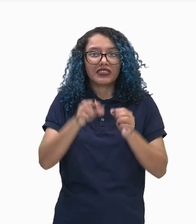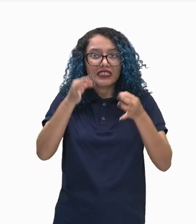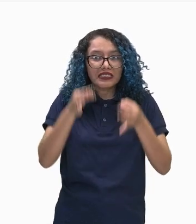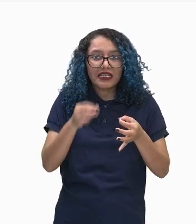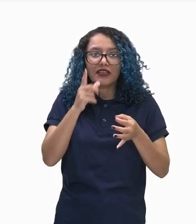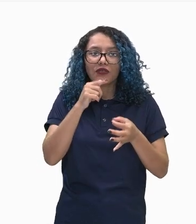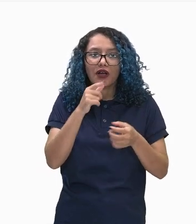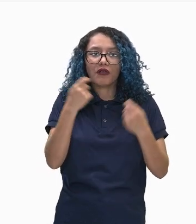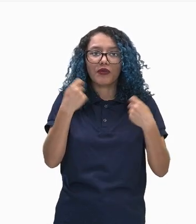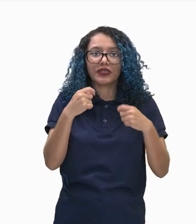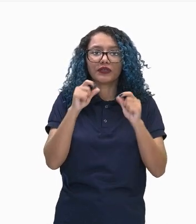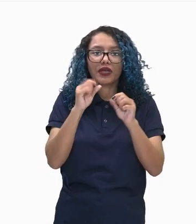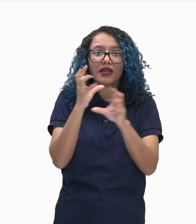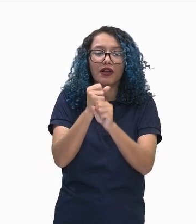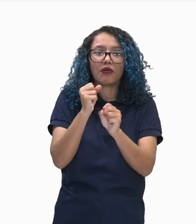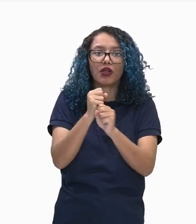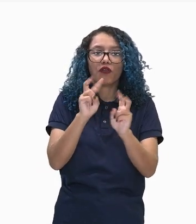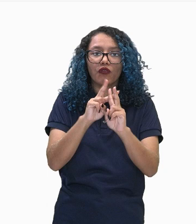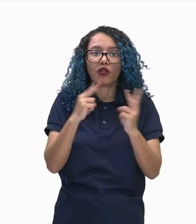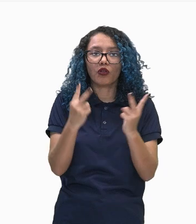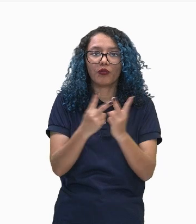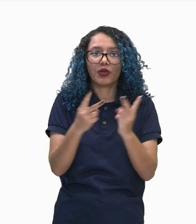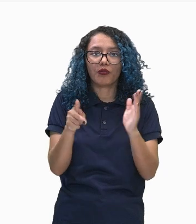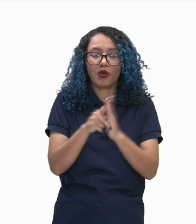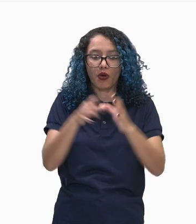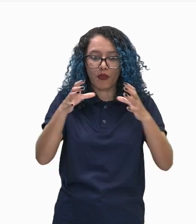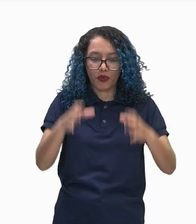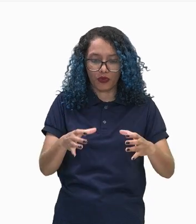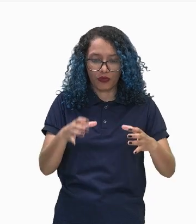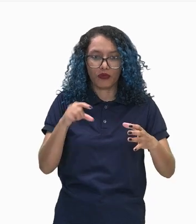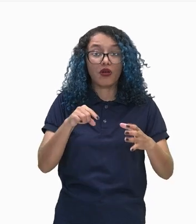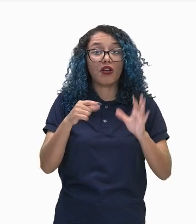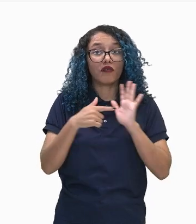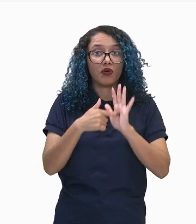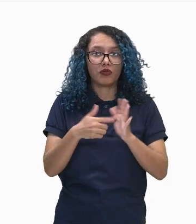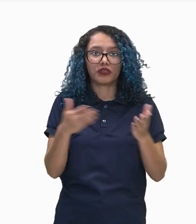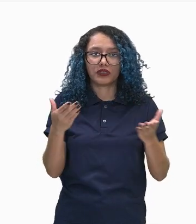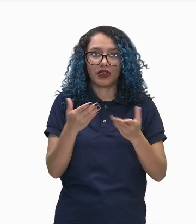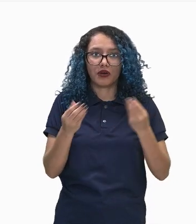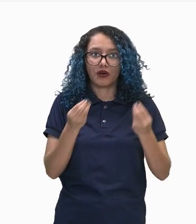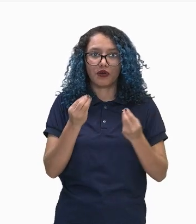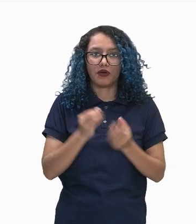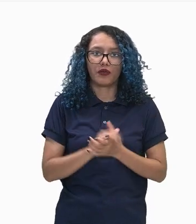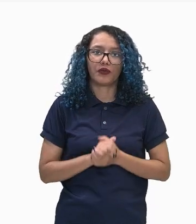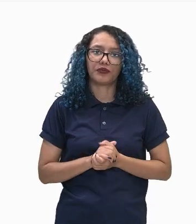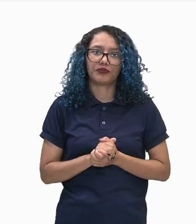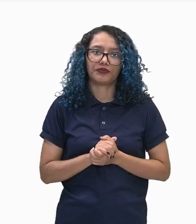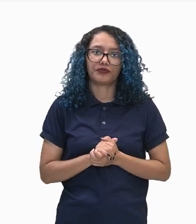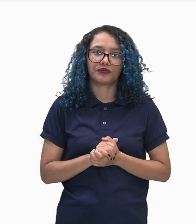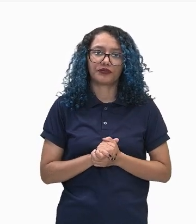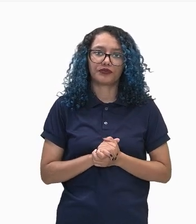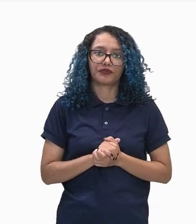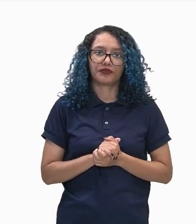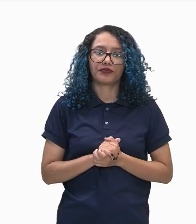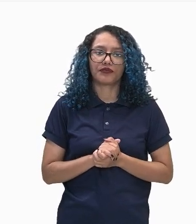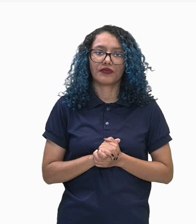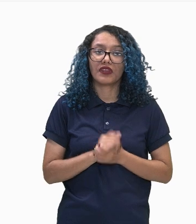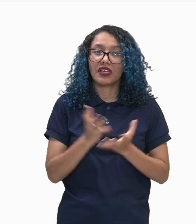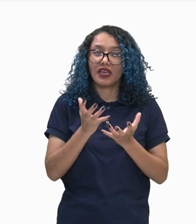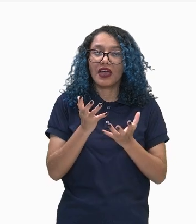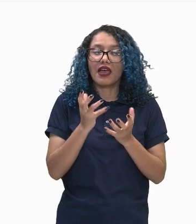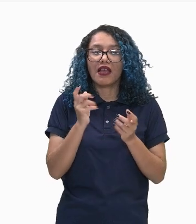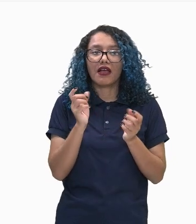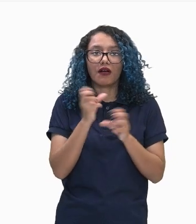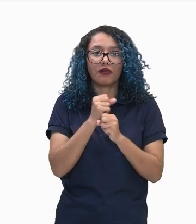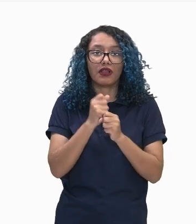litro. Bom, mas como é que é essa cisterna, professor? Vou mostrar agora para você aqui na continuação da nossa questão. Veja aqui, ó.